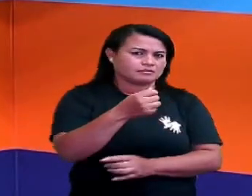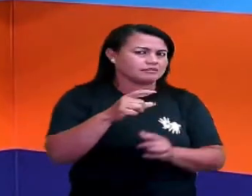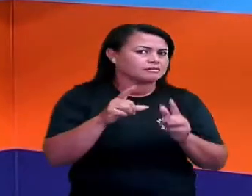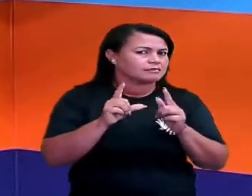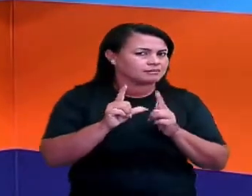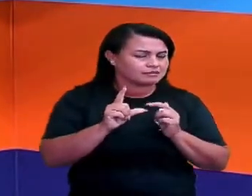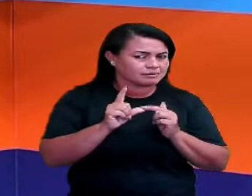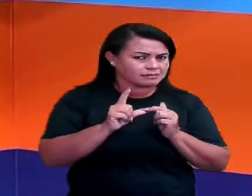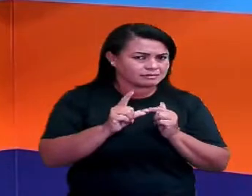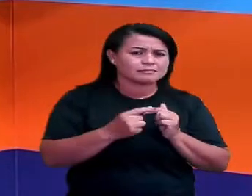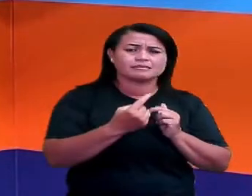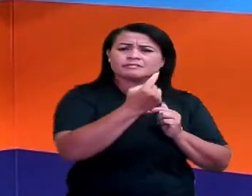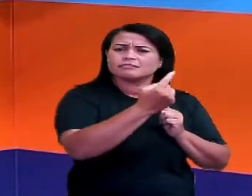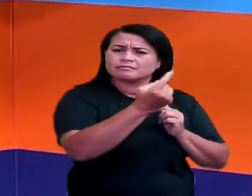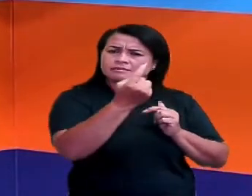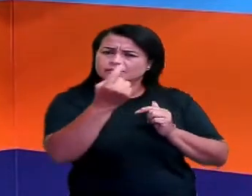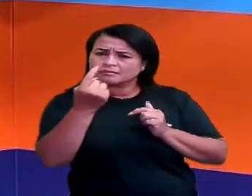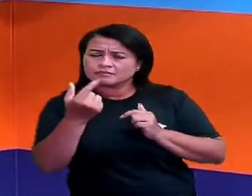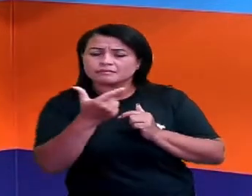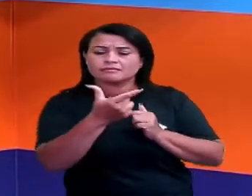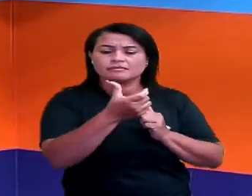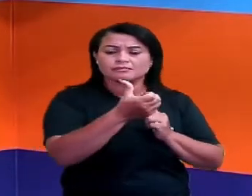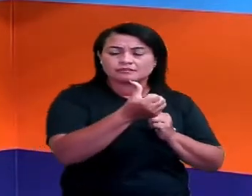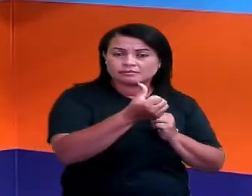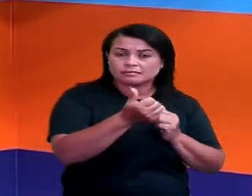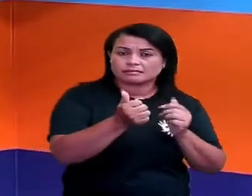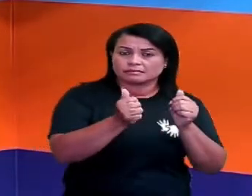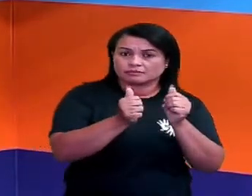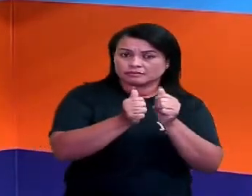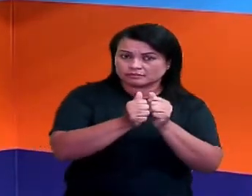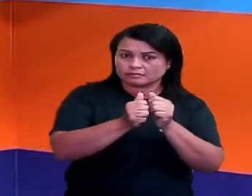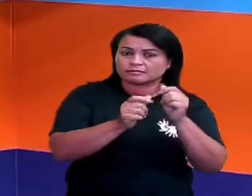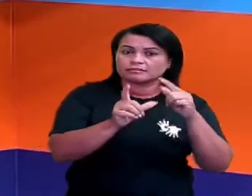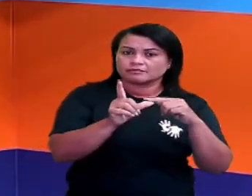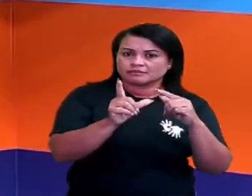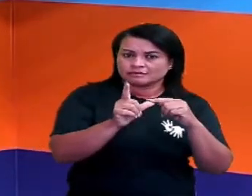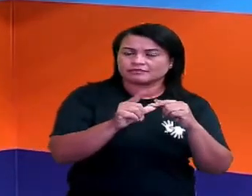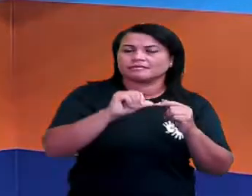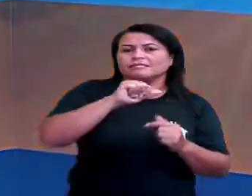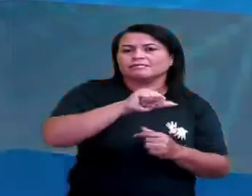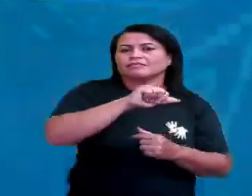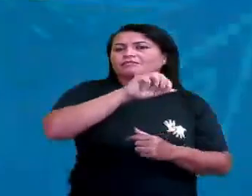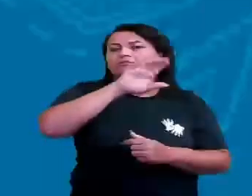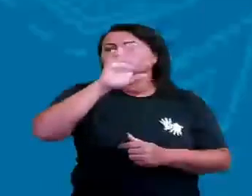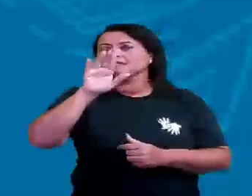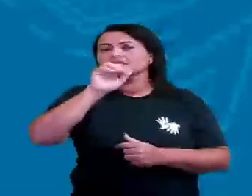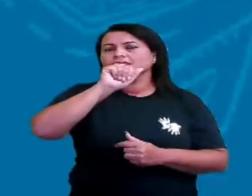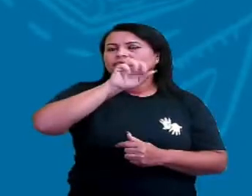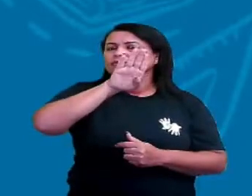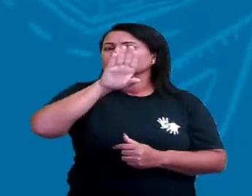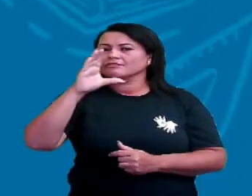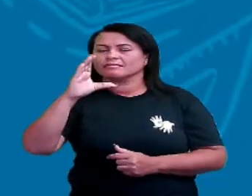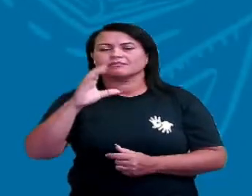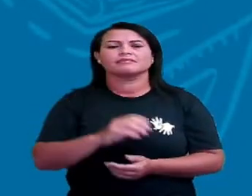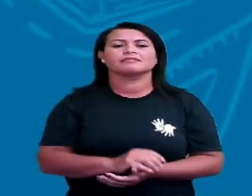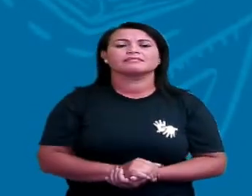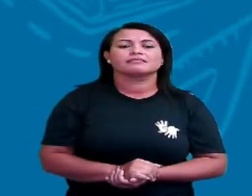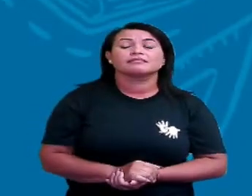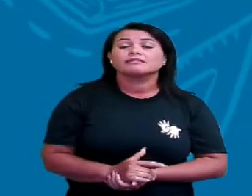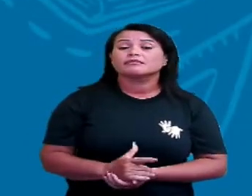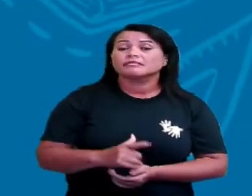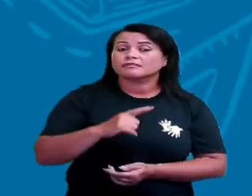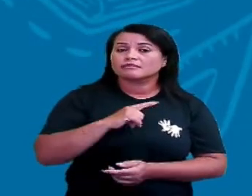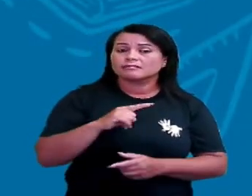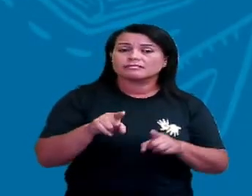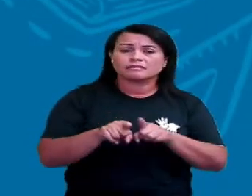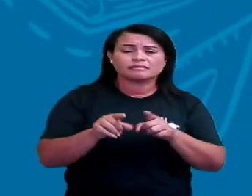Essas 26 letras juntas compõem, fazem parte do nosso alfabeto. Temos também,